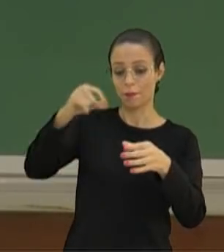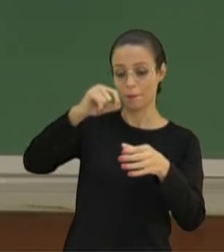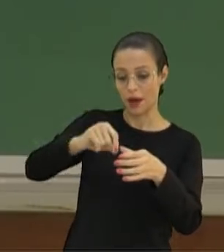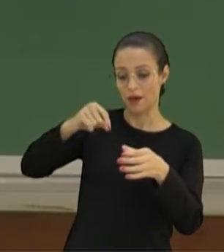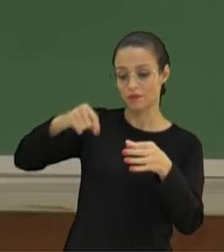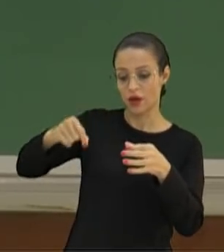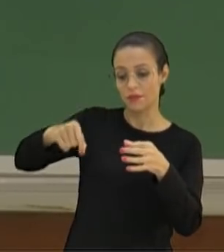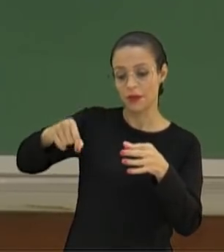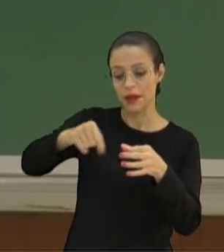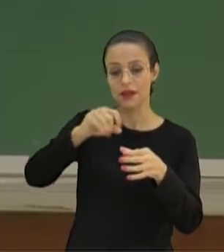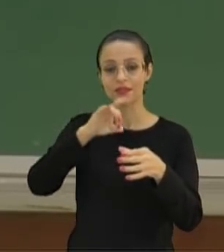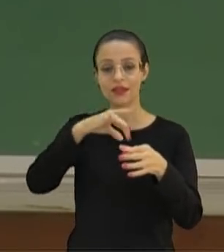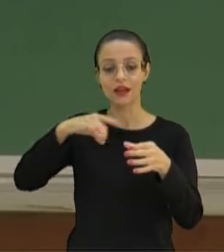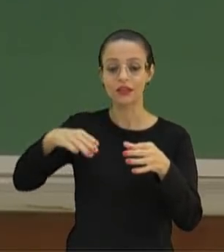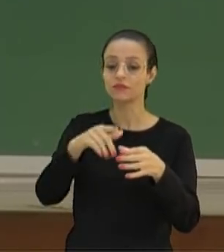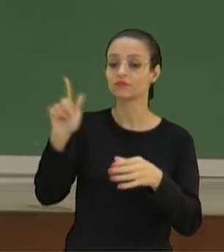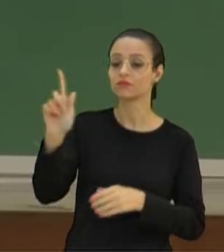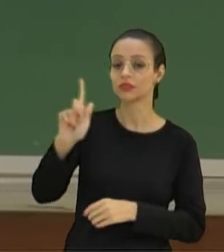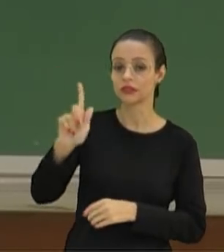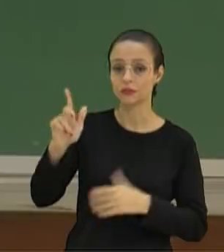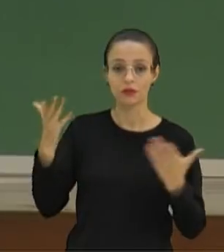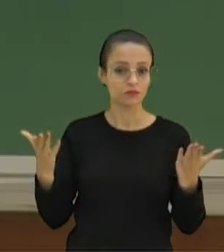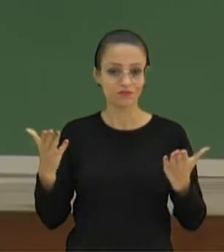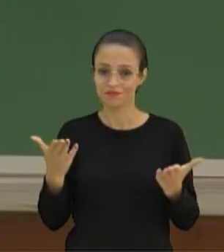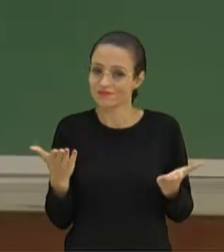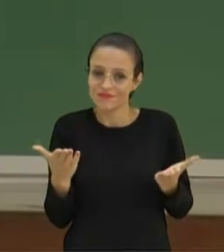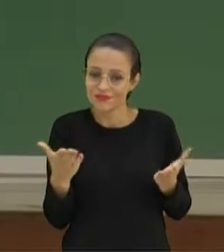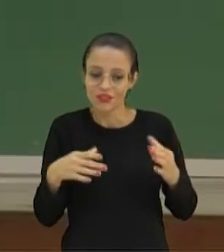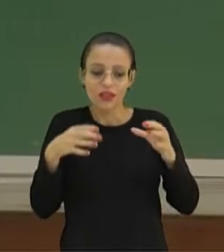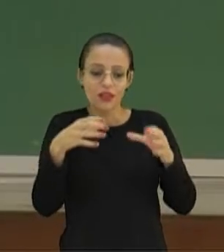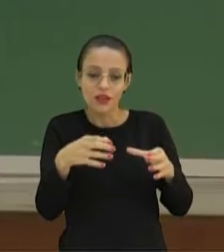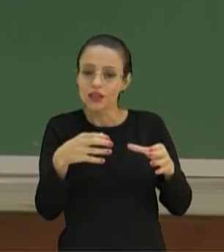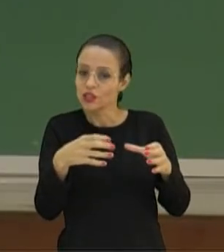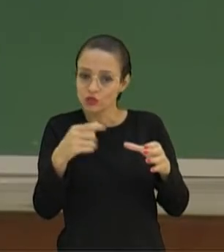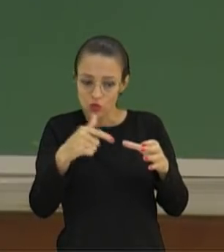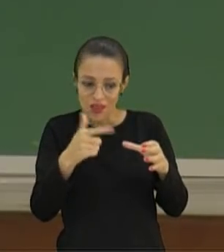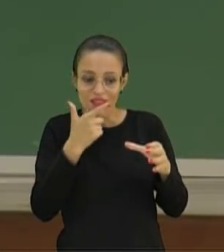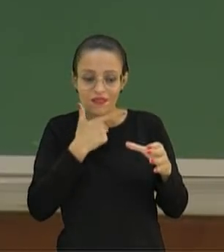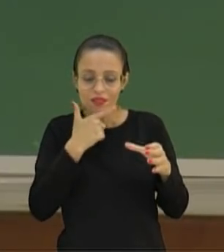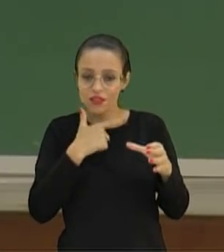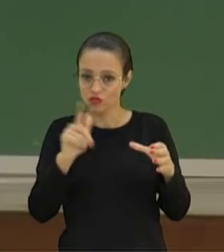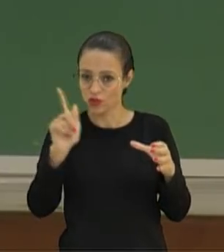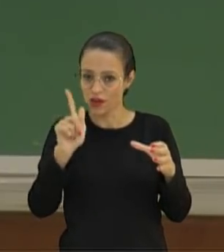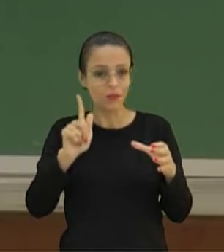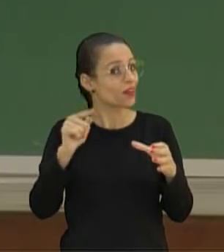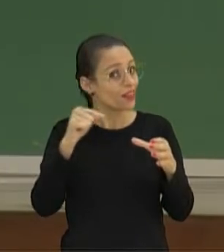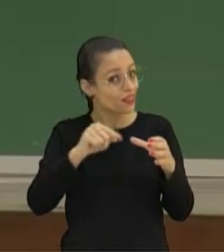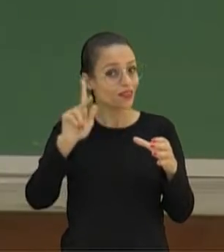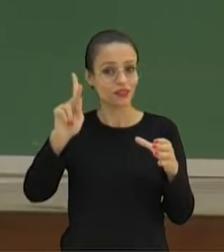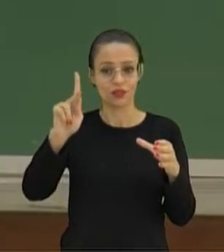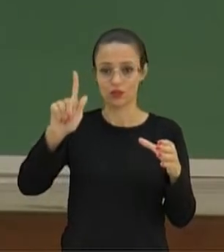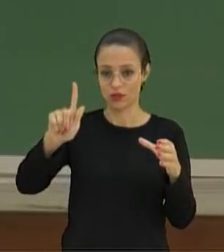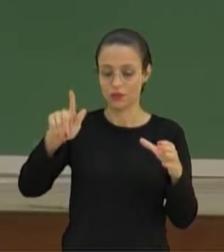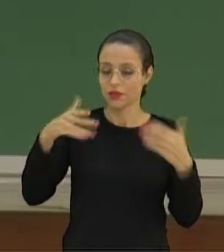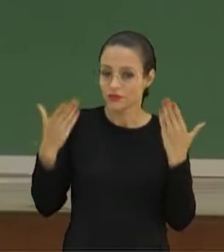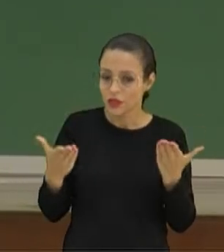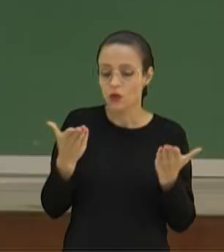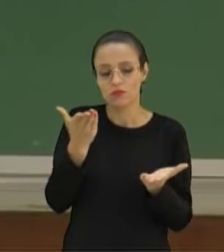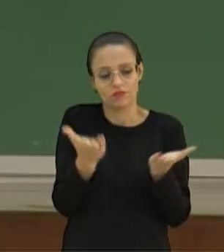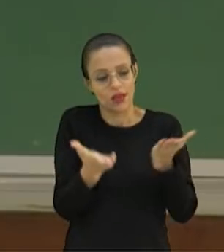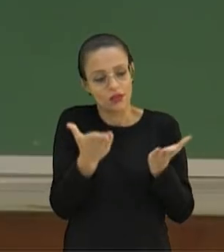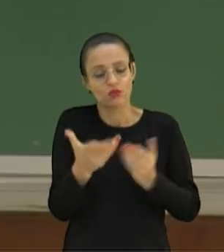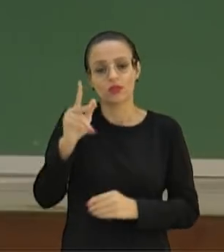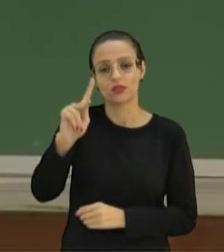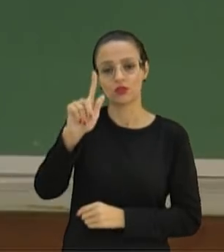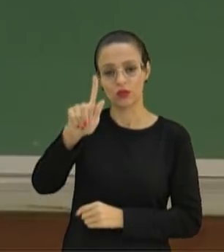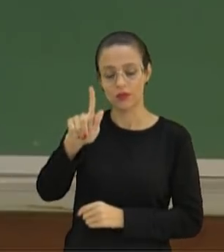pedaço em grama. Só que eu não tenho o valor do queijo em grama, eu tenho ele em quilo. Então, a massa está em quilo,